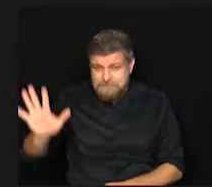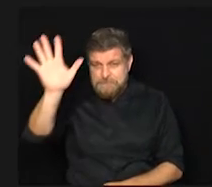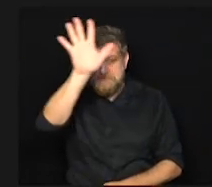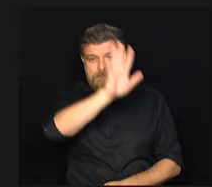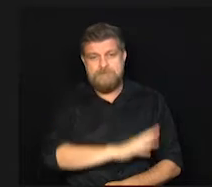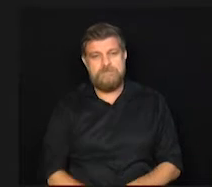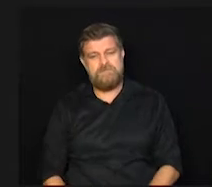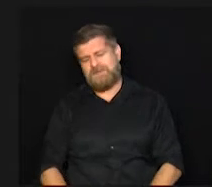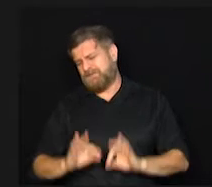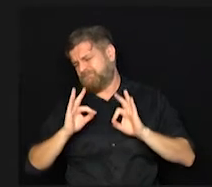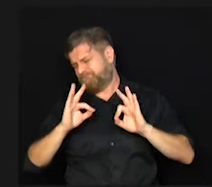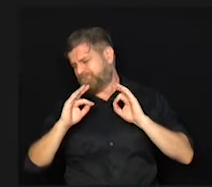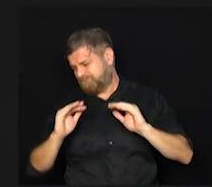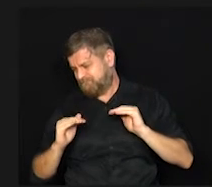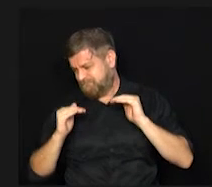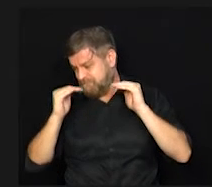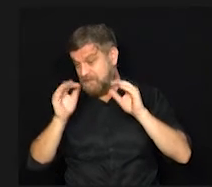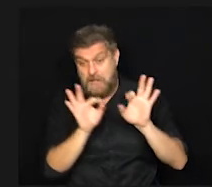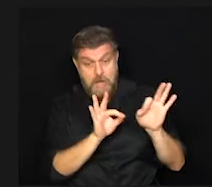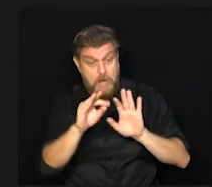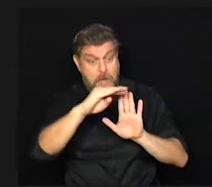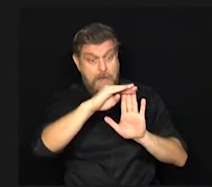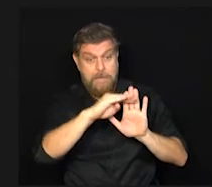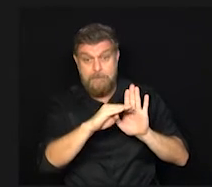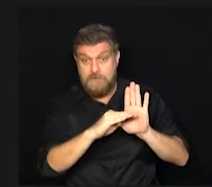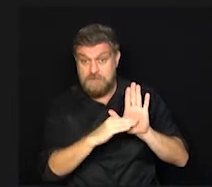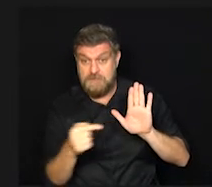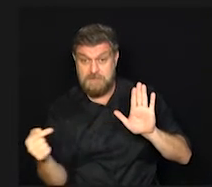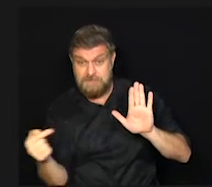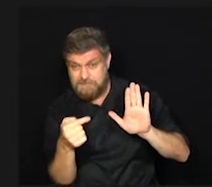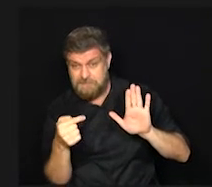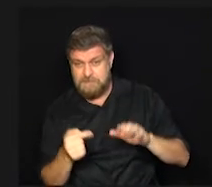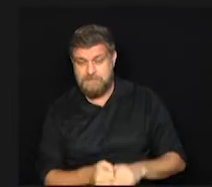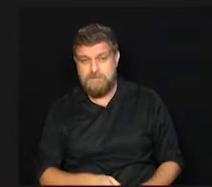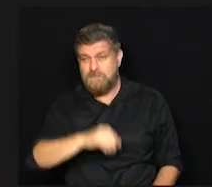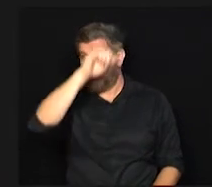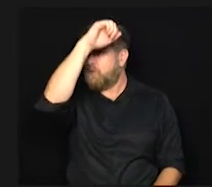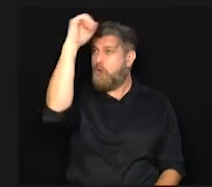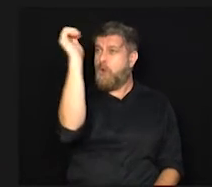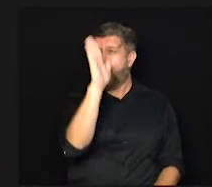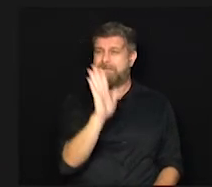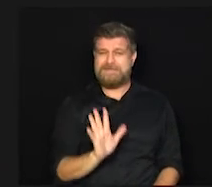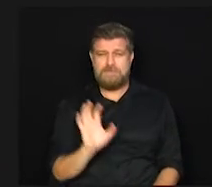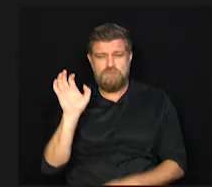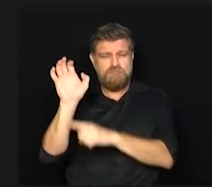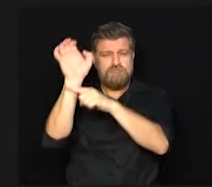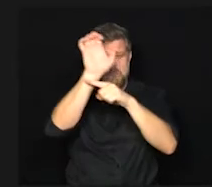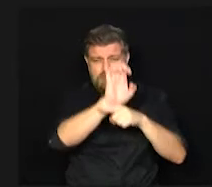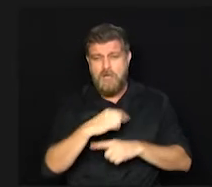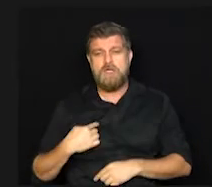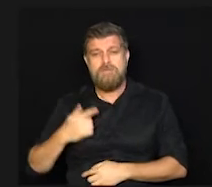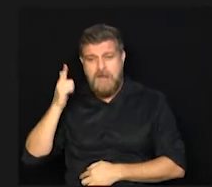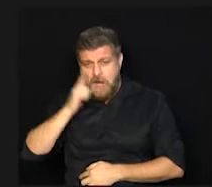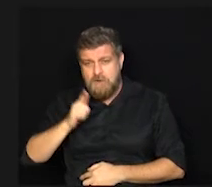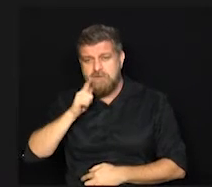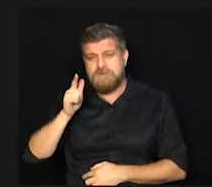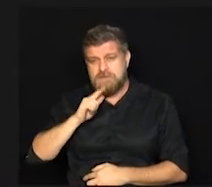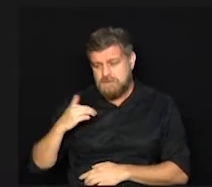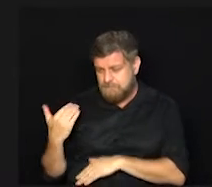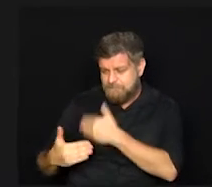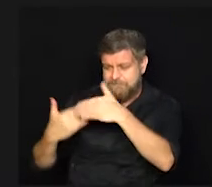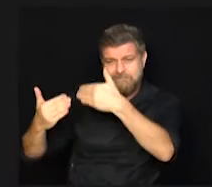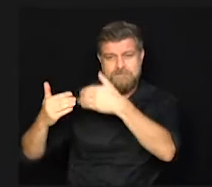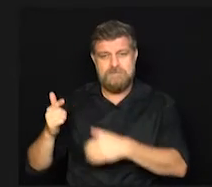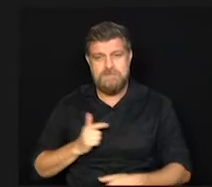mega projeto, né, de lei a nível nacional, e a gente vai conseguir desenvolver esse tão